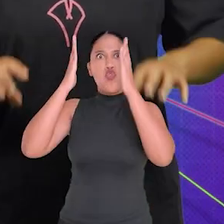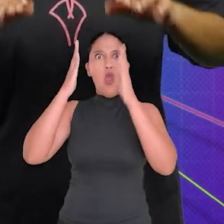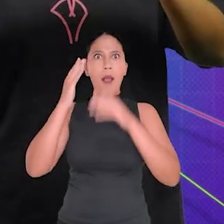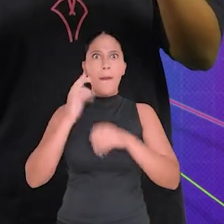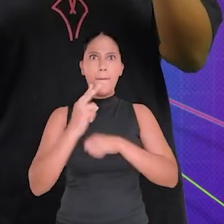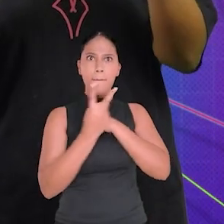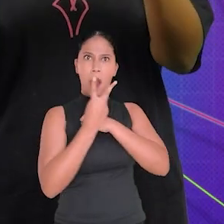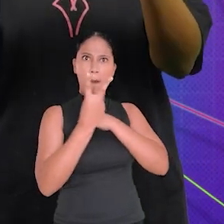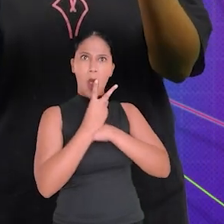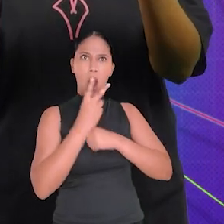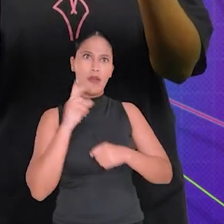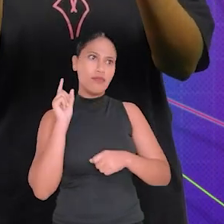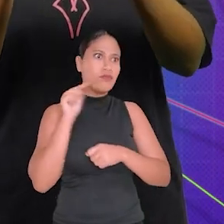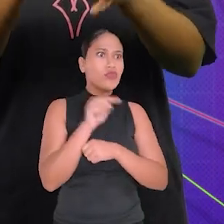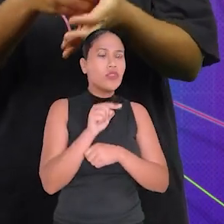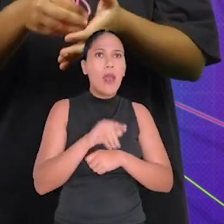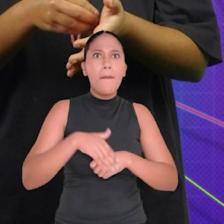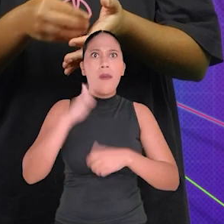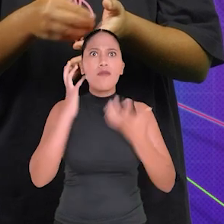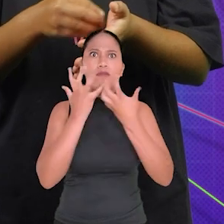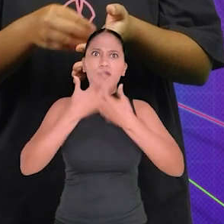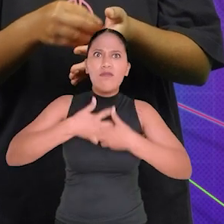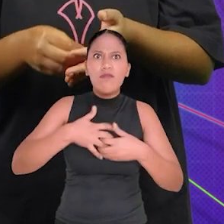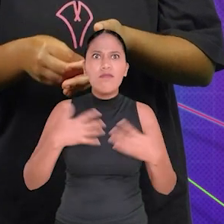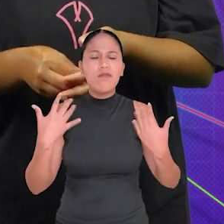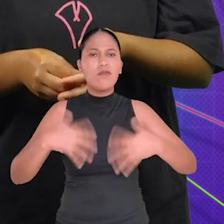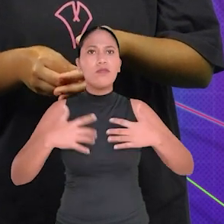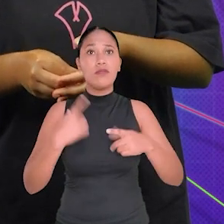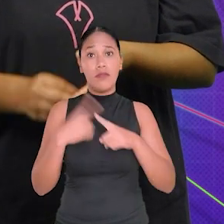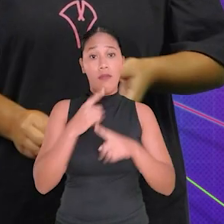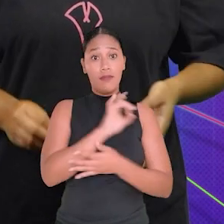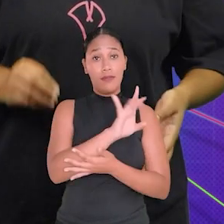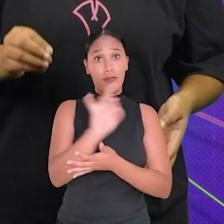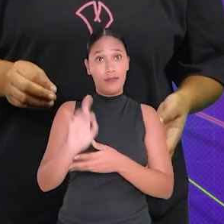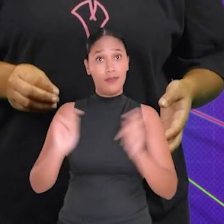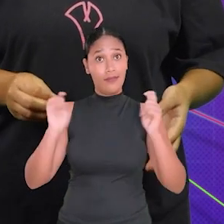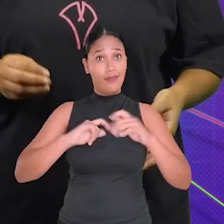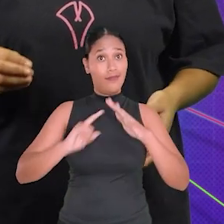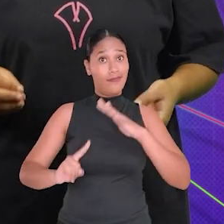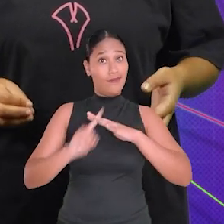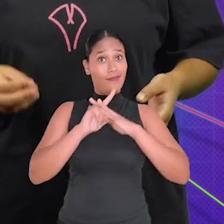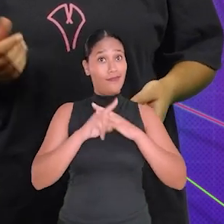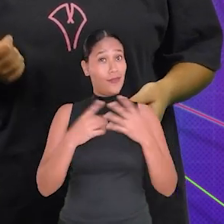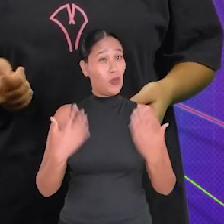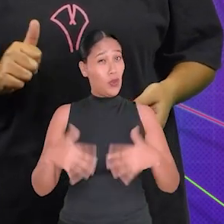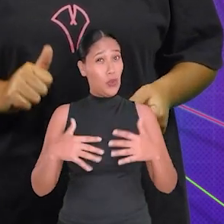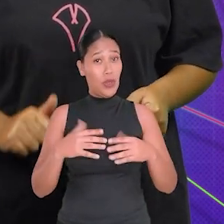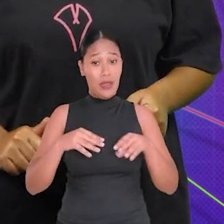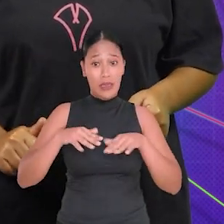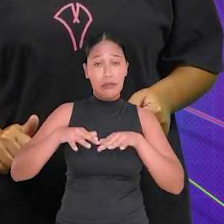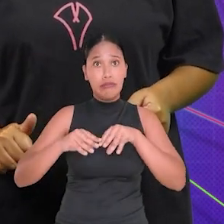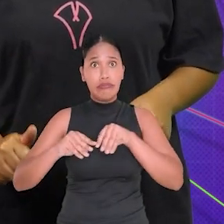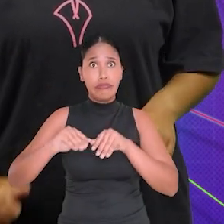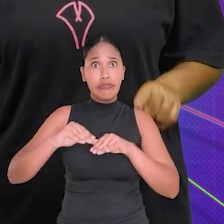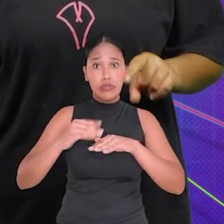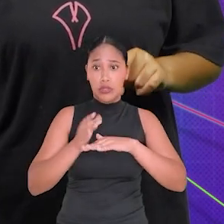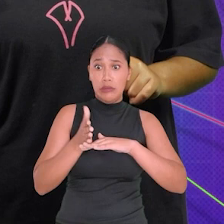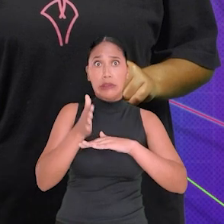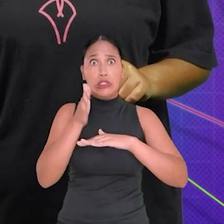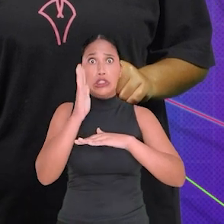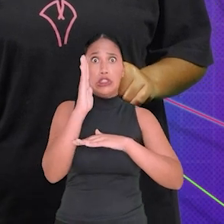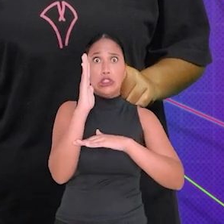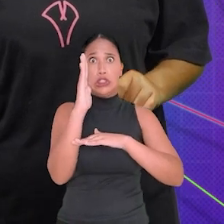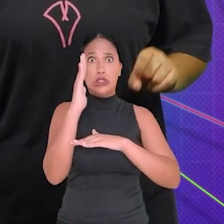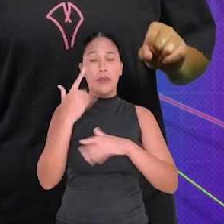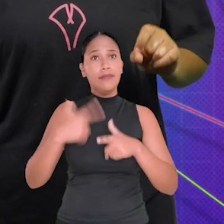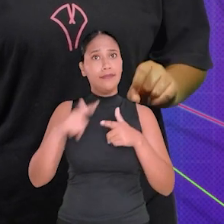defesa em cima desses terrenos, o que adiciona mais complexidade ao jogo, já que cada terreno pode afetar a eficácia das torres. Os